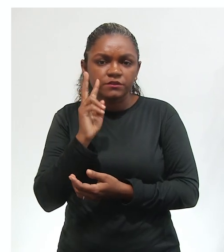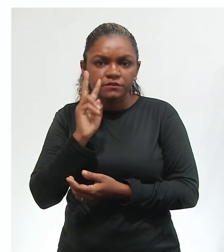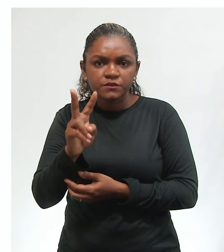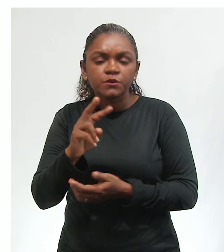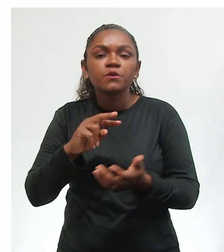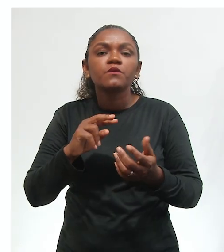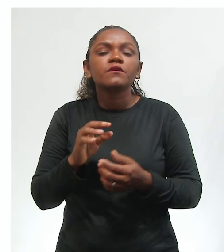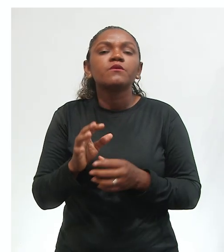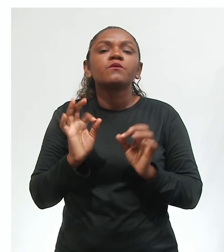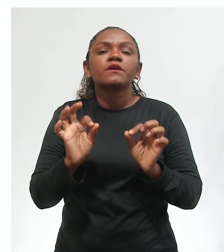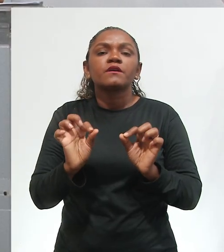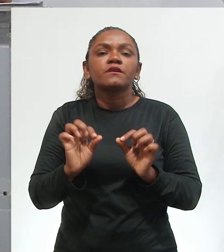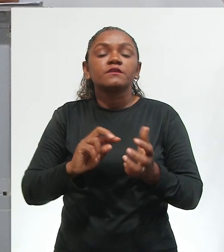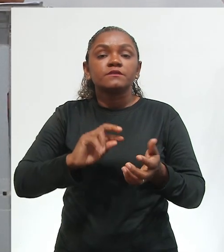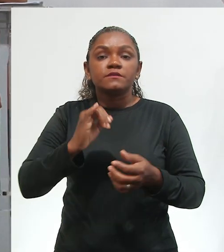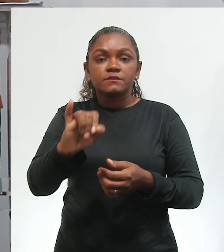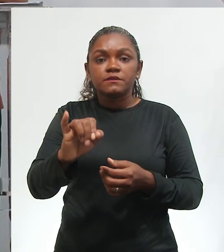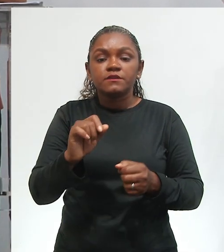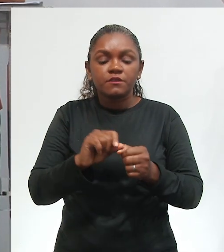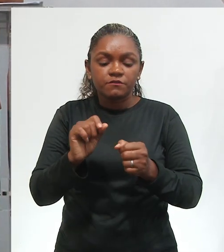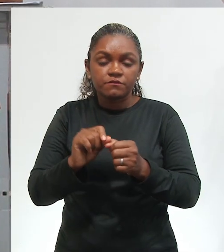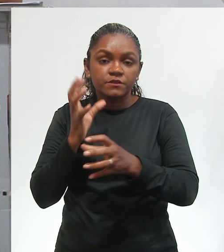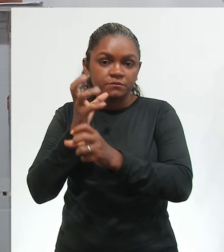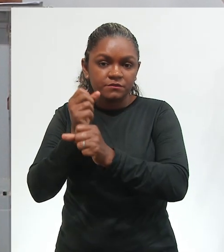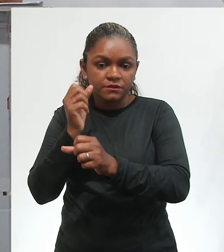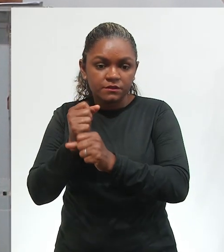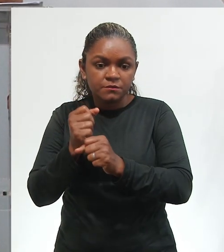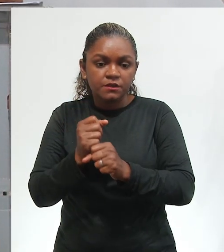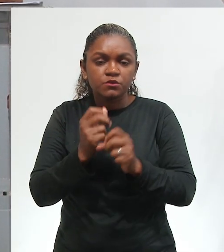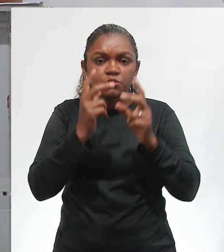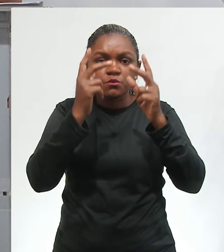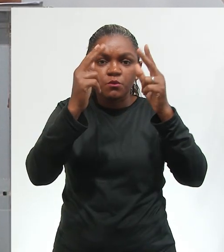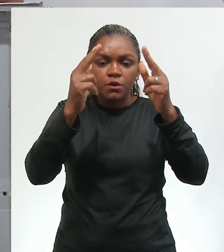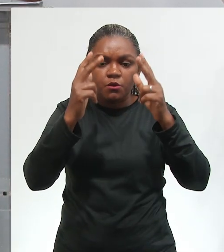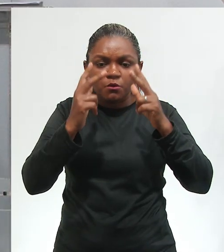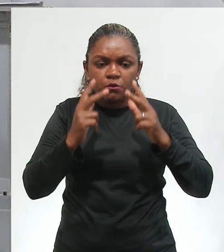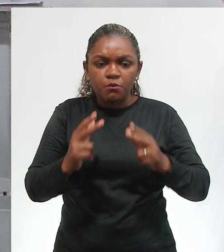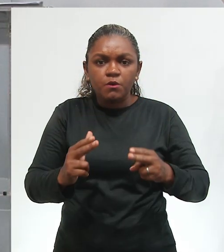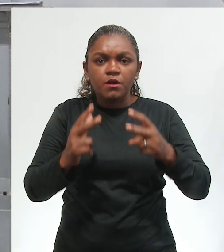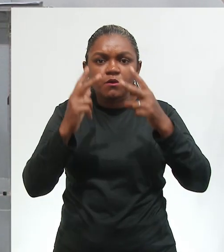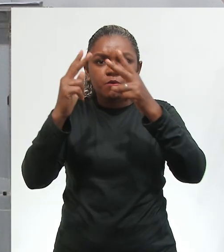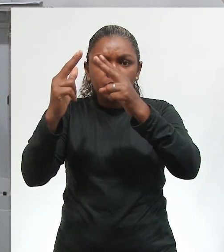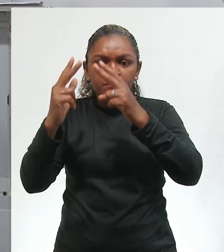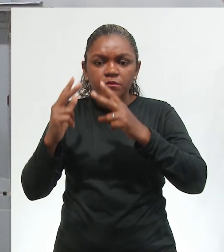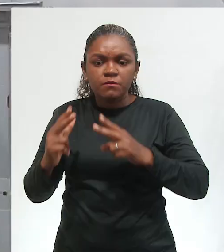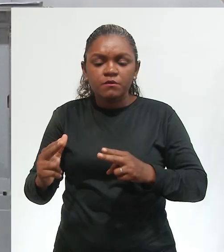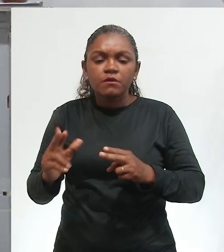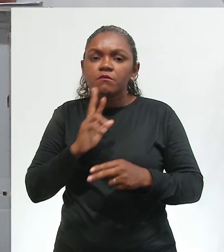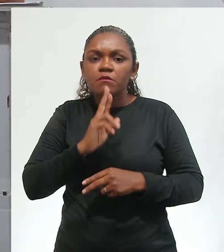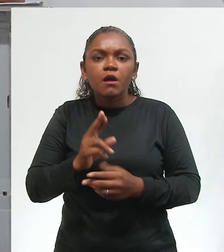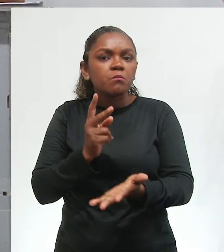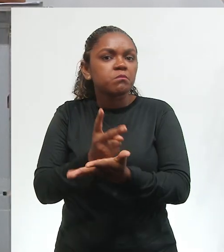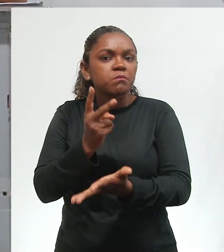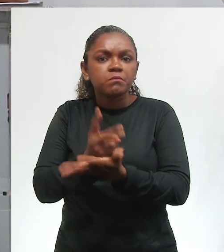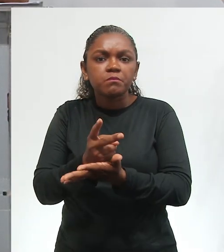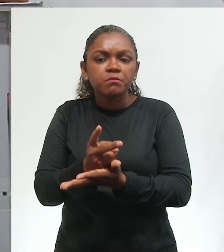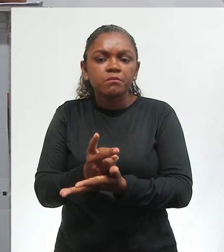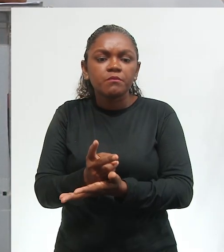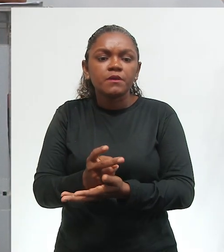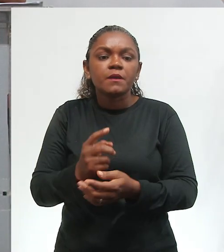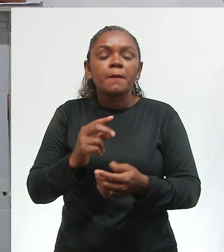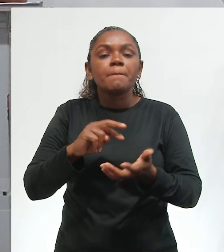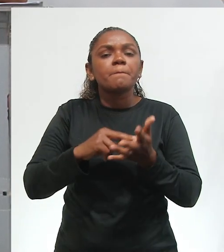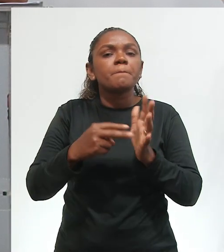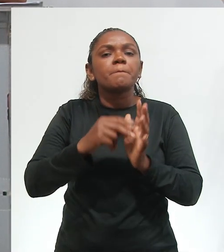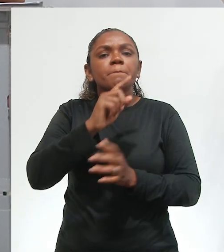Observem que se eu fiz uma operação em cima, fiz a mesma operação embaixo, o resultado não se altera.